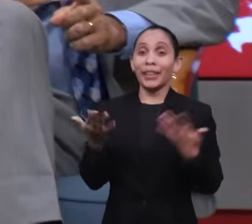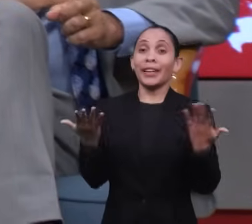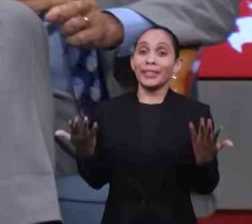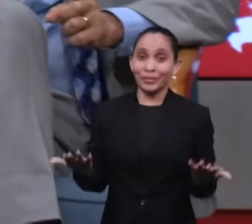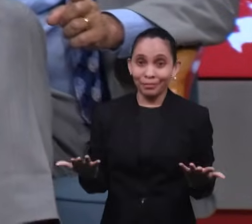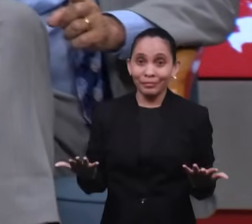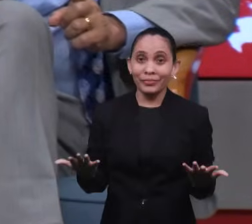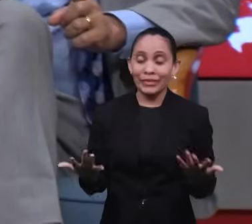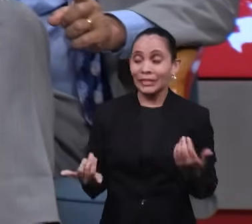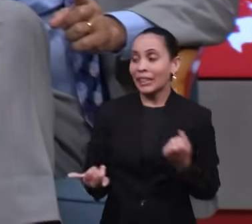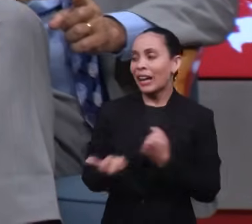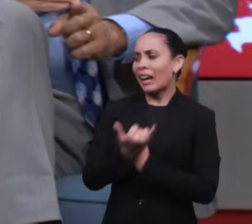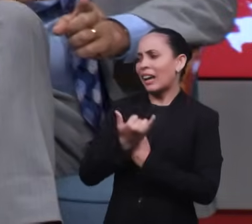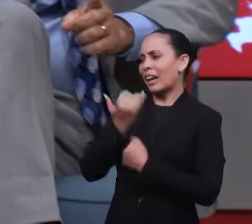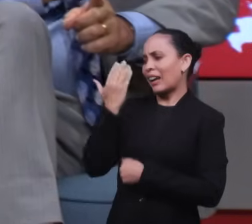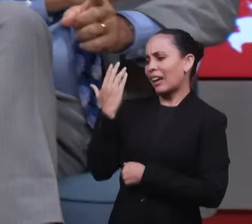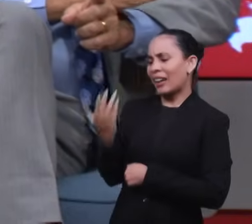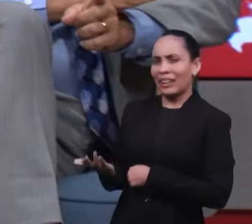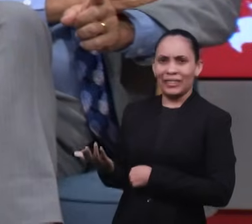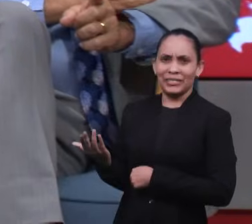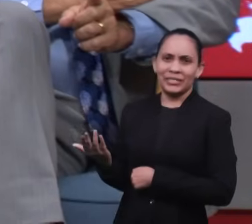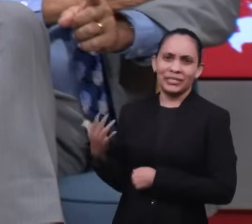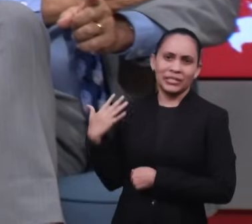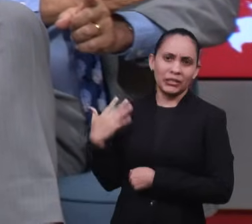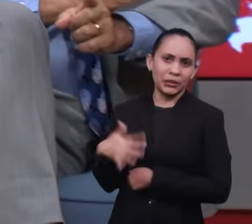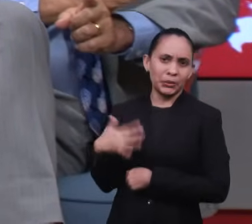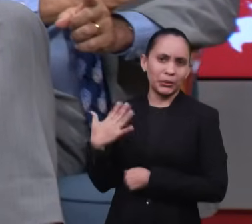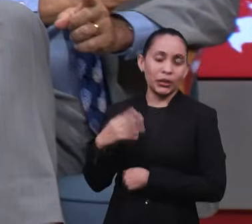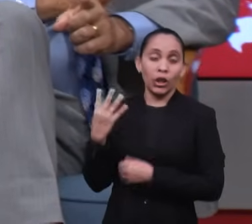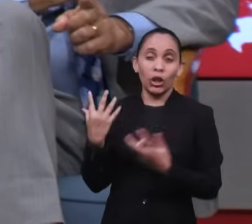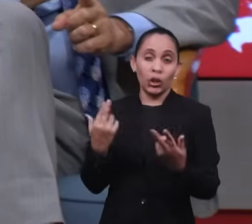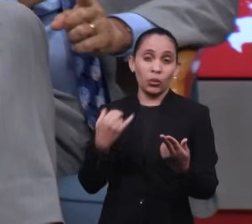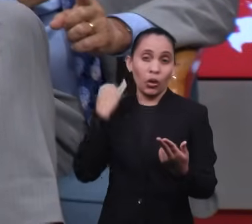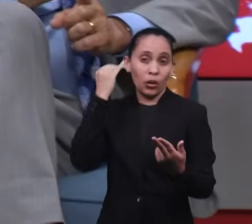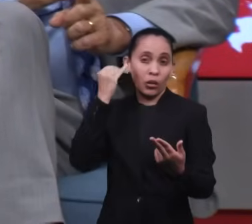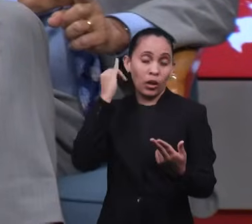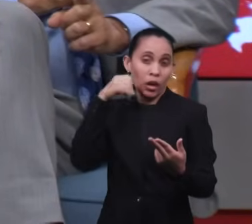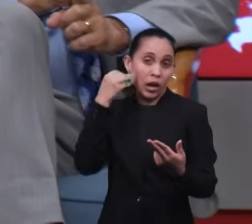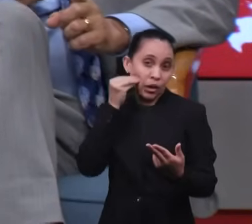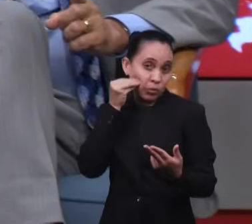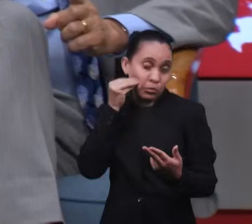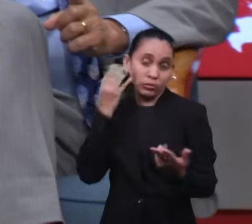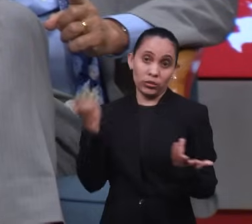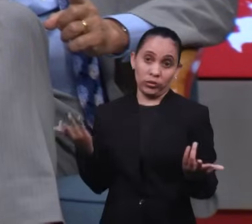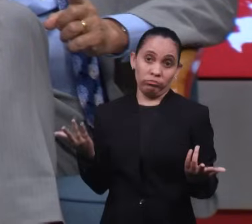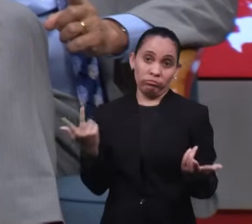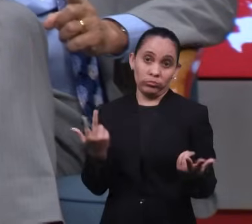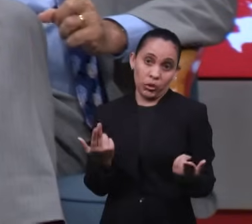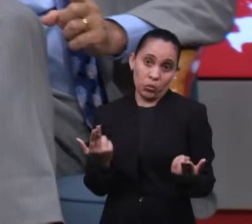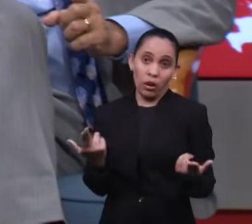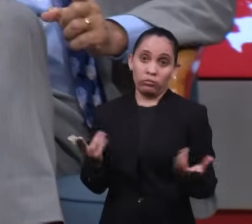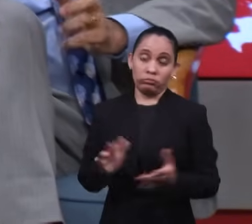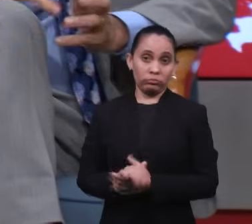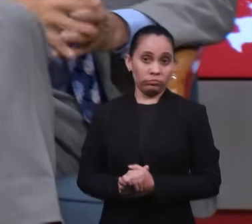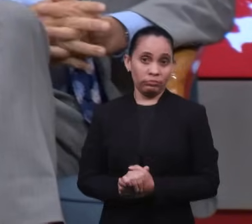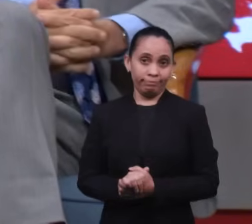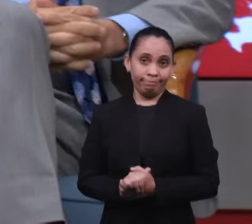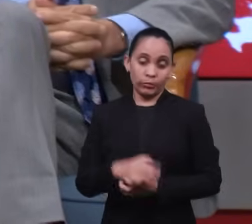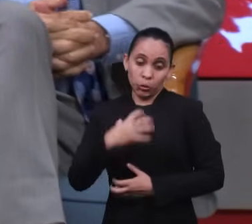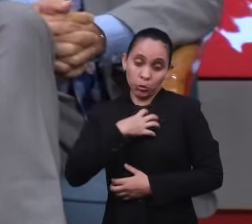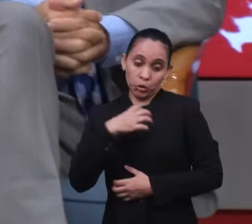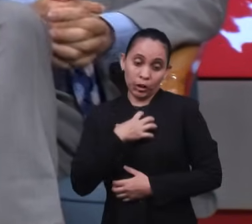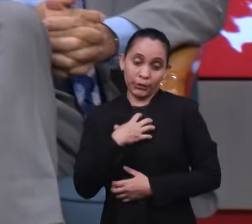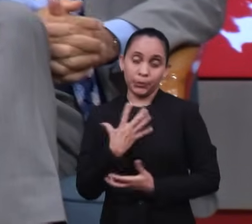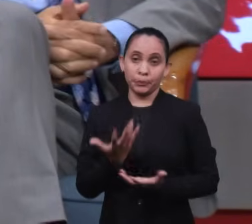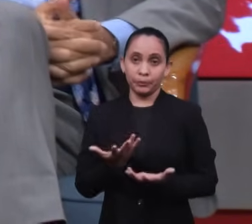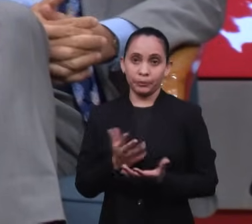usada, e ali você feriu o corpo da mesma forma que Judas feriu a Jesus com o beijo,